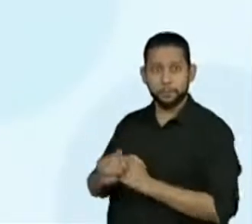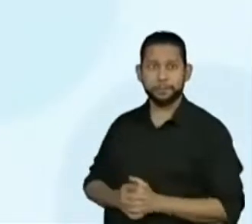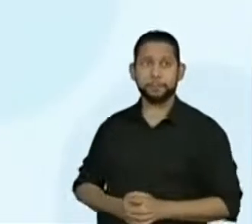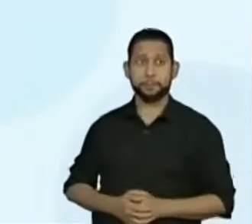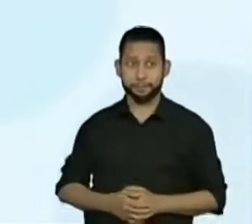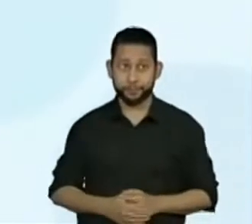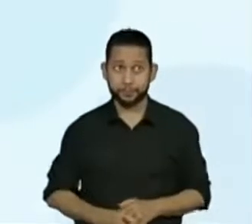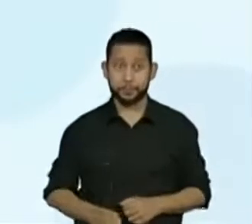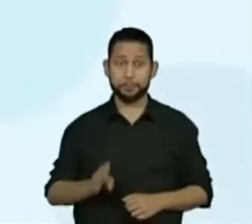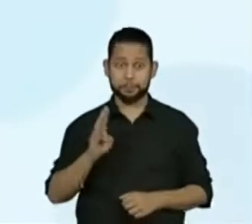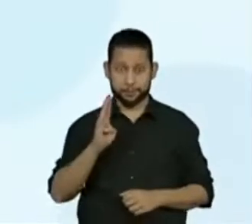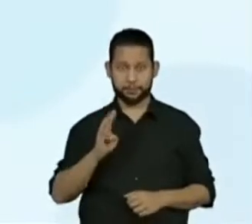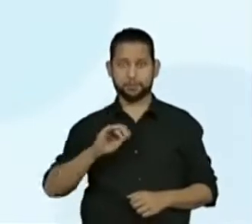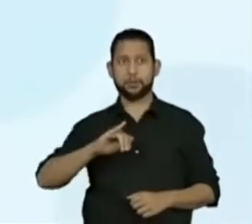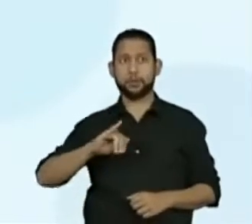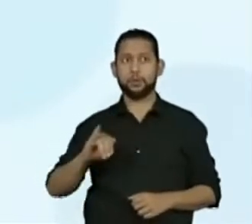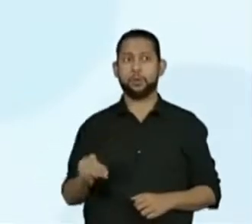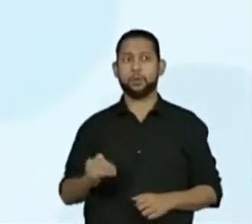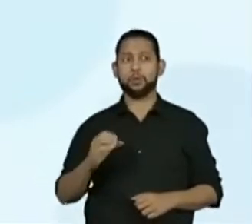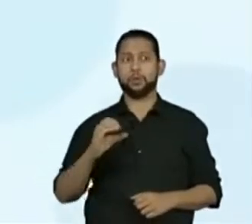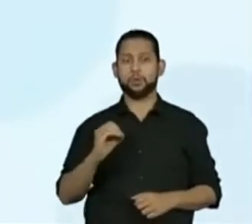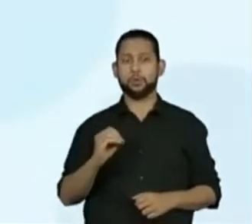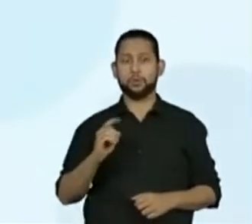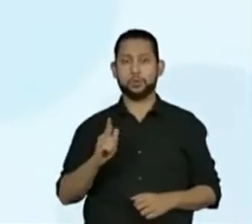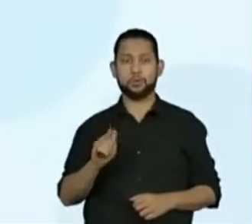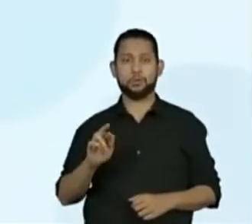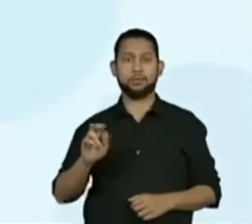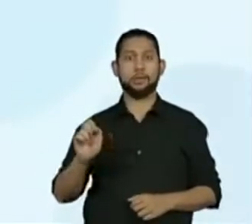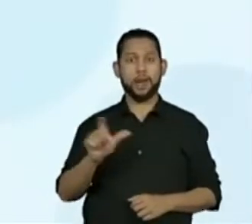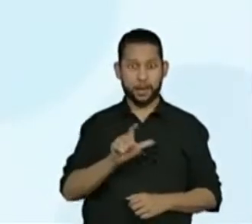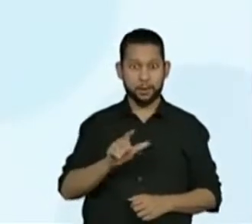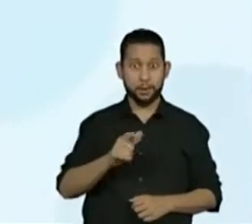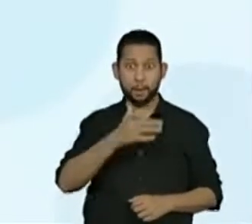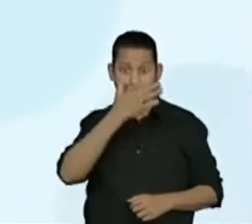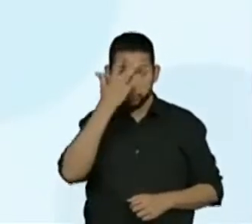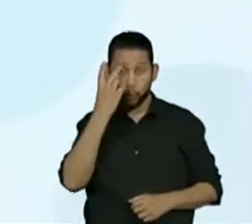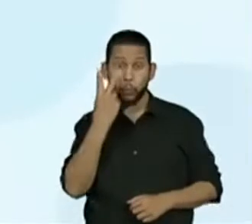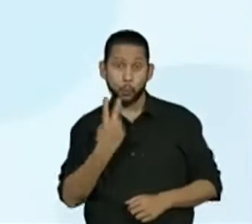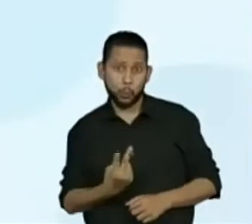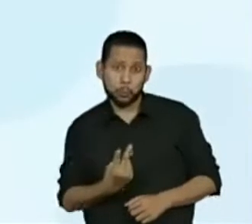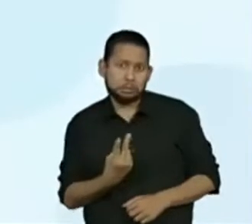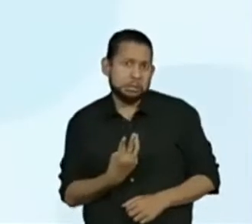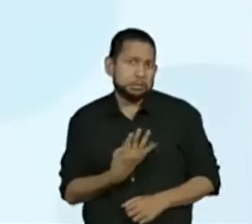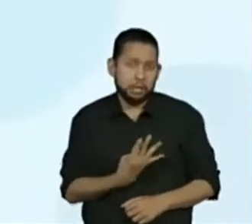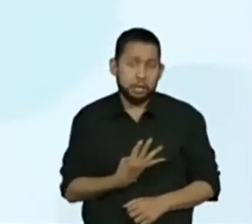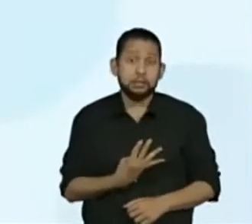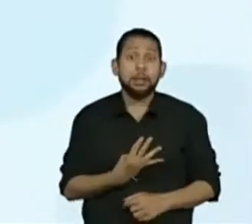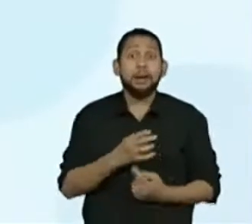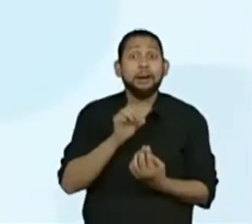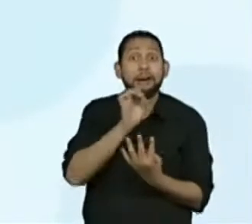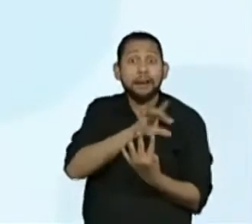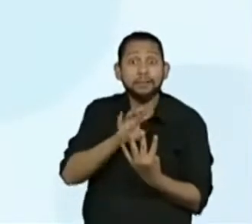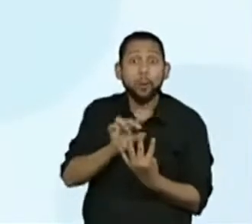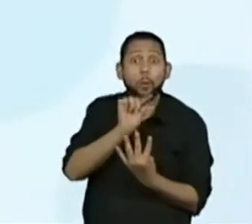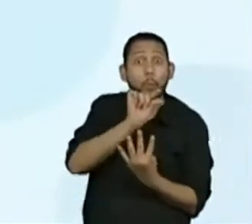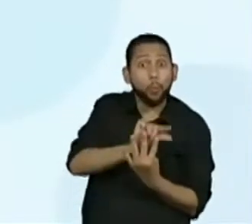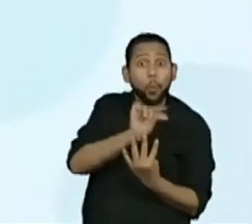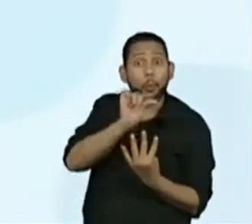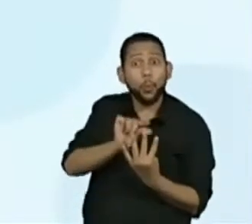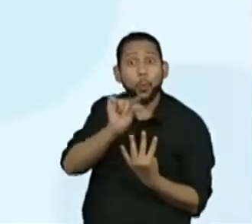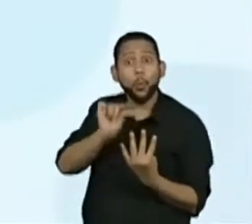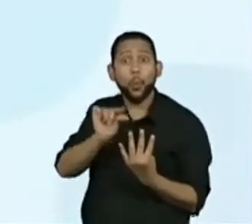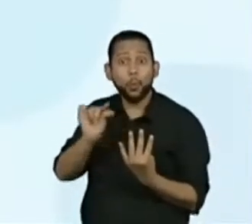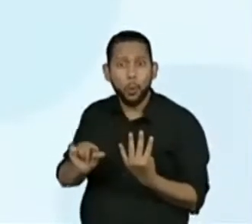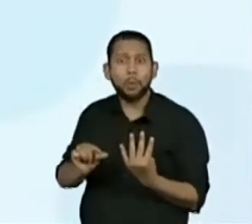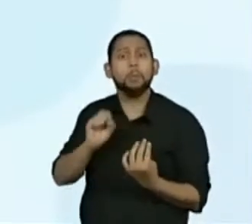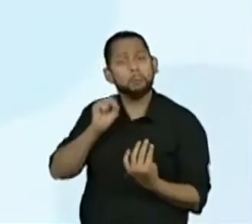jogral quando duas ou mais pessoas distribuiu poema para que cada participante faça uma parte da Leitura mesmo